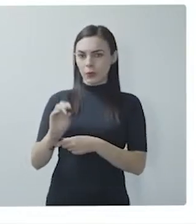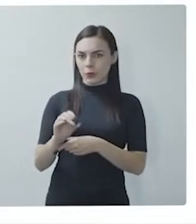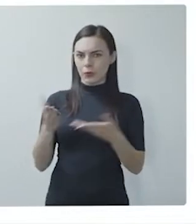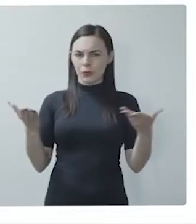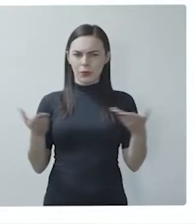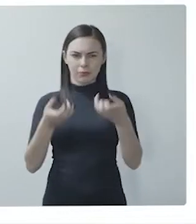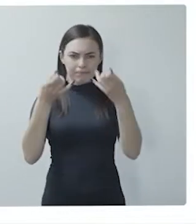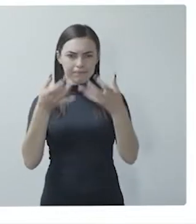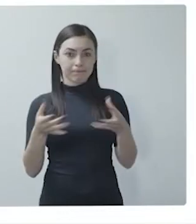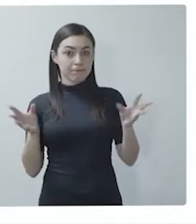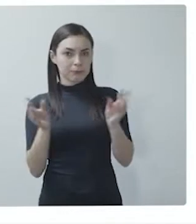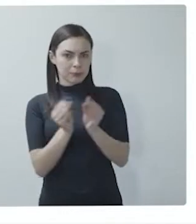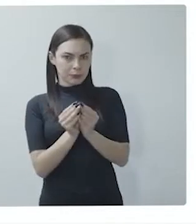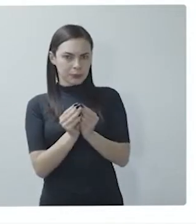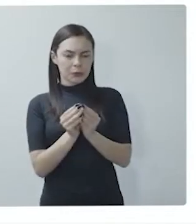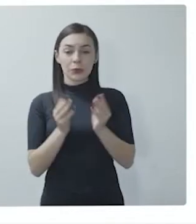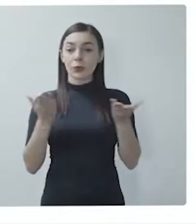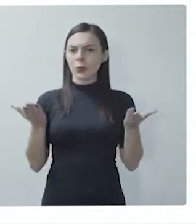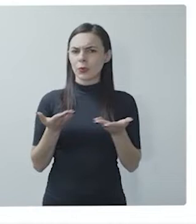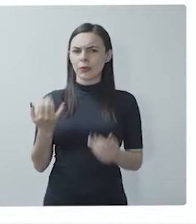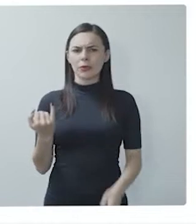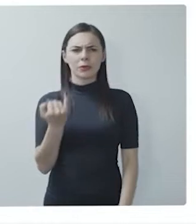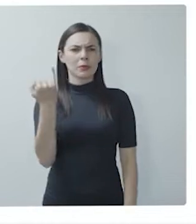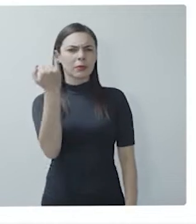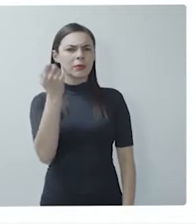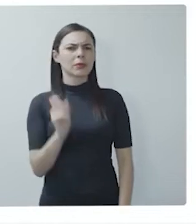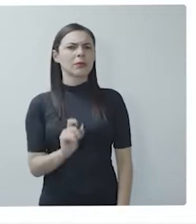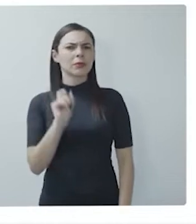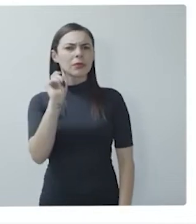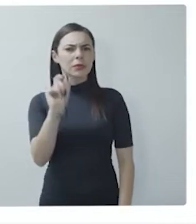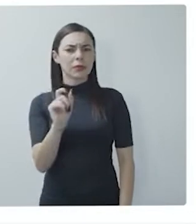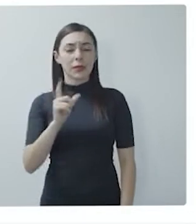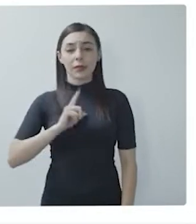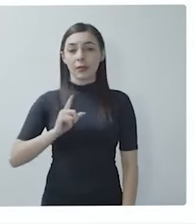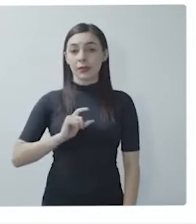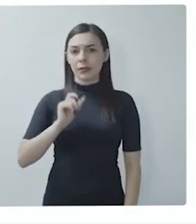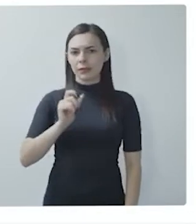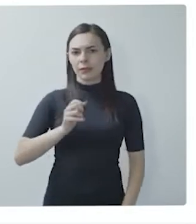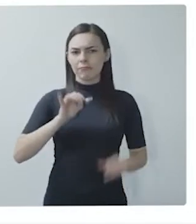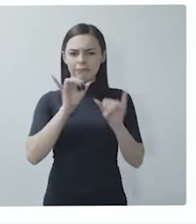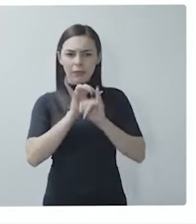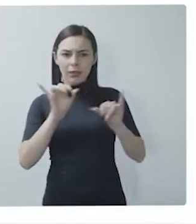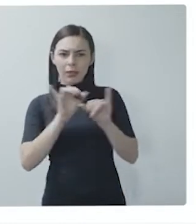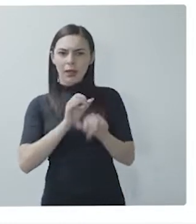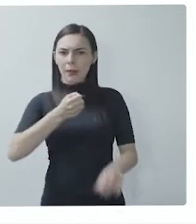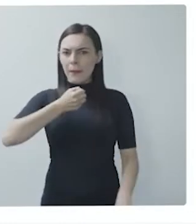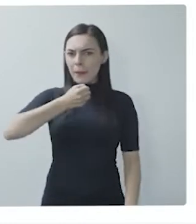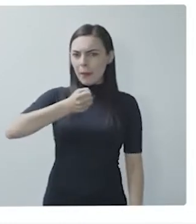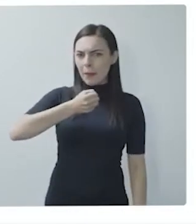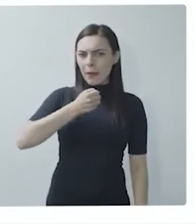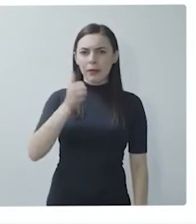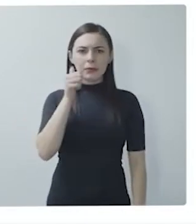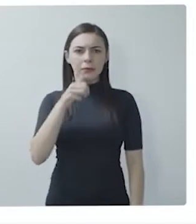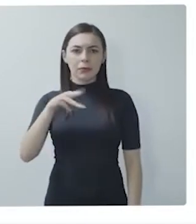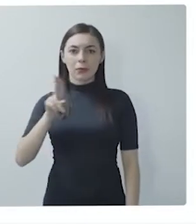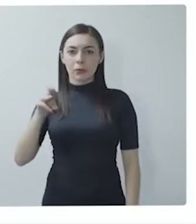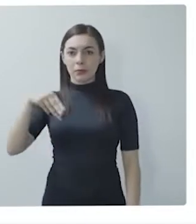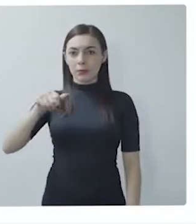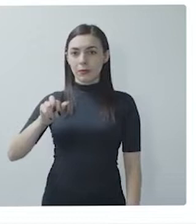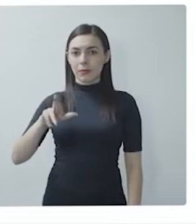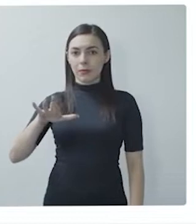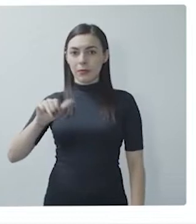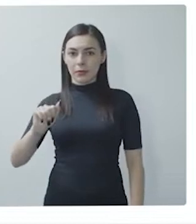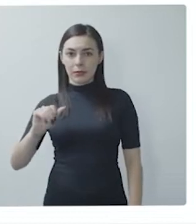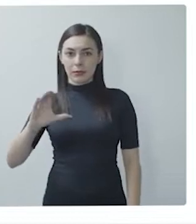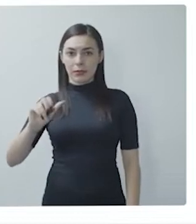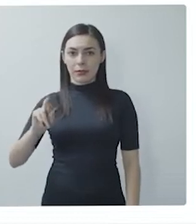E o que mais importante de hoje que nós vamos falar de uma reportagem que a Maria Carolina Santiago,